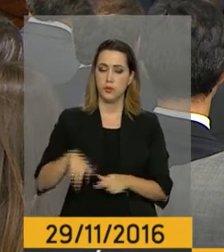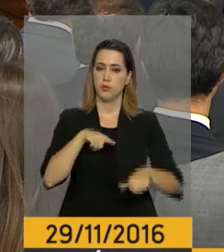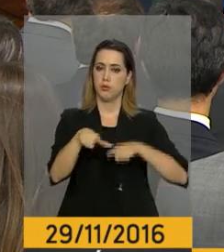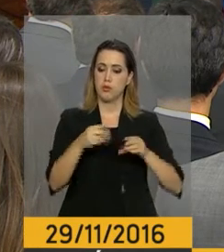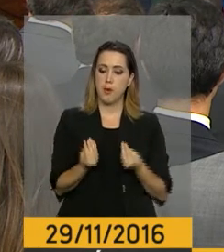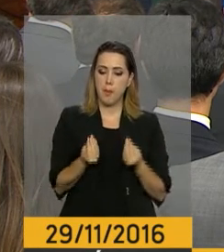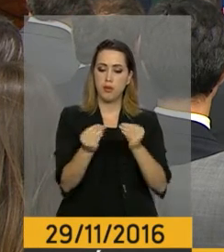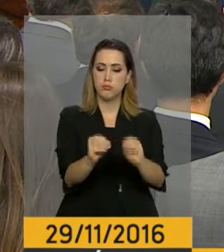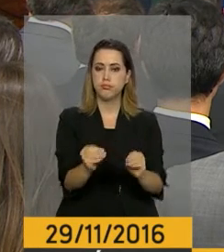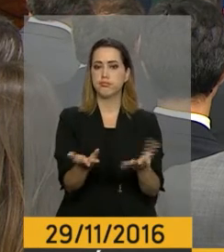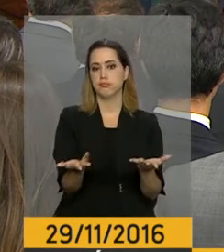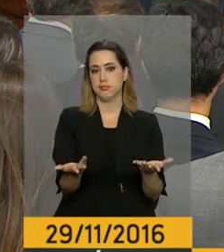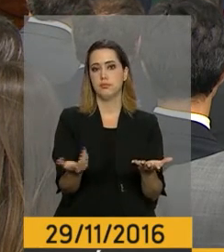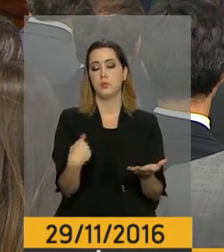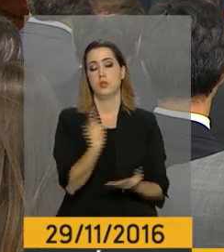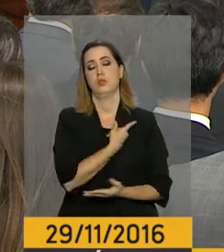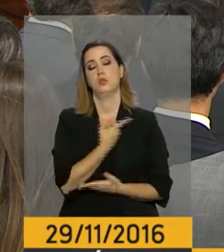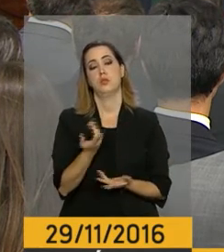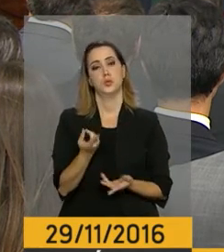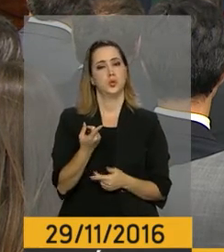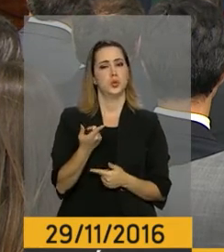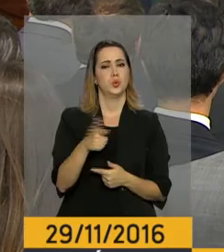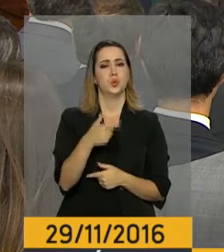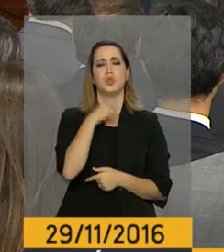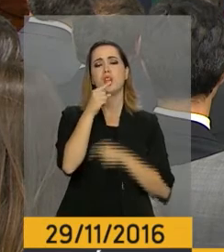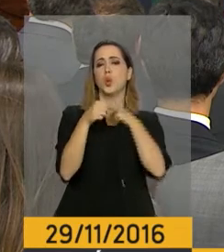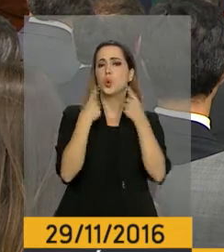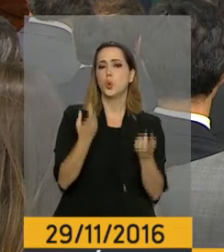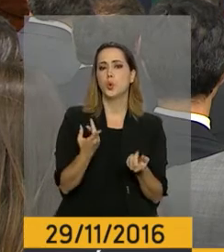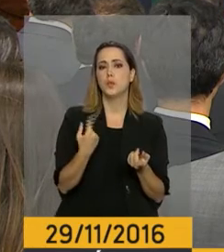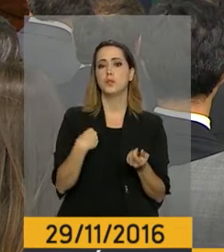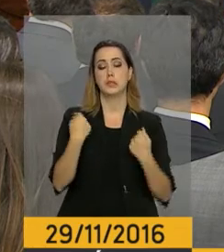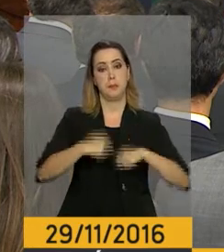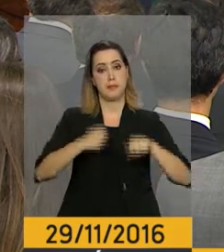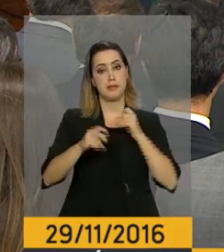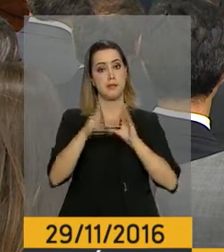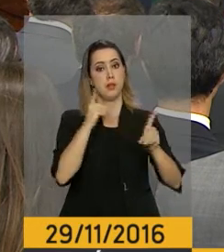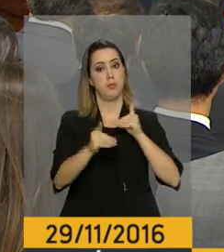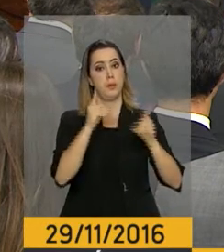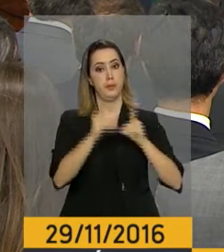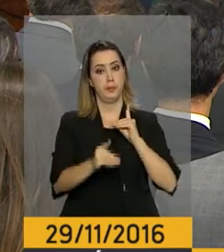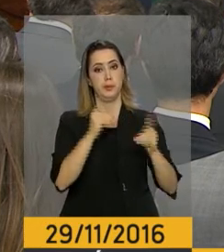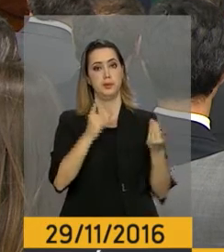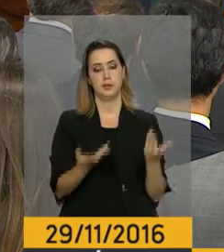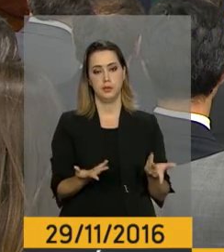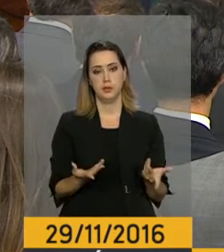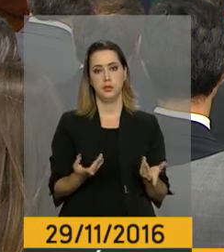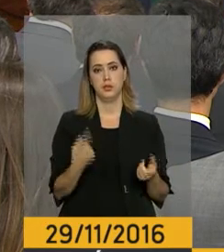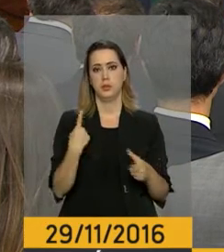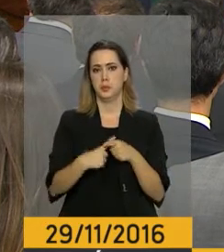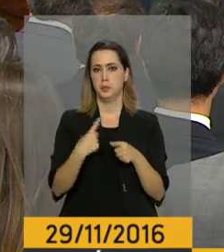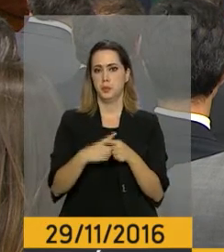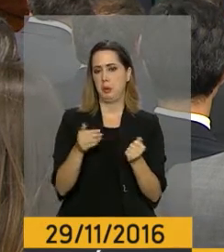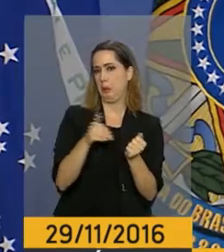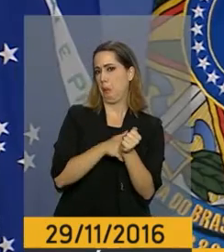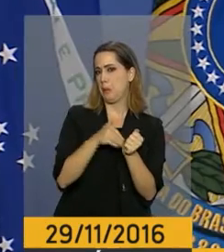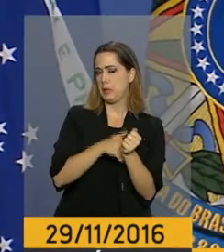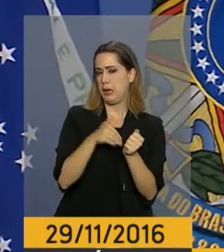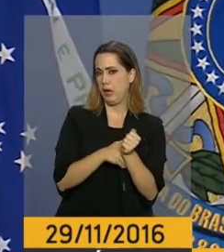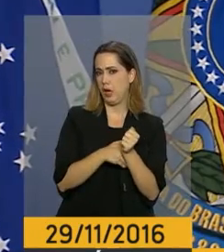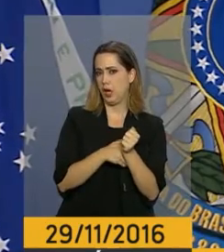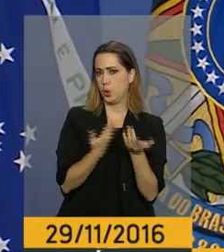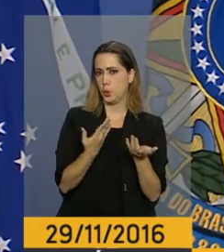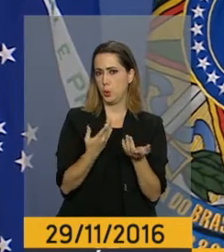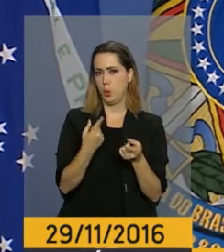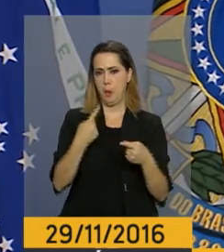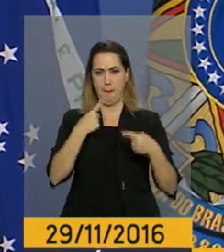sem dúvida alguma que isso se faz por meio do diálogo de água intenso e um diálogo não proibido porque se proibido fosse dialogar